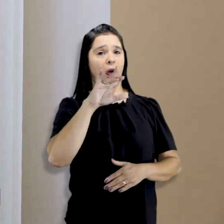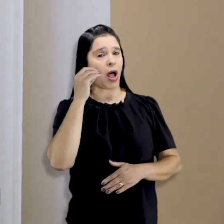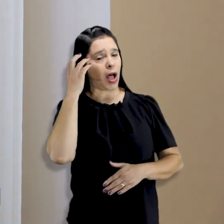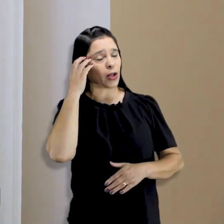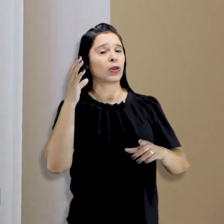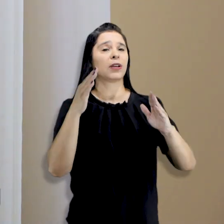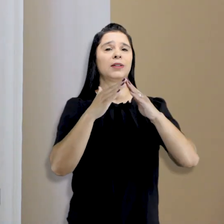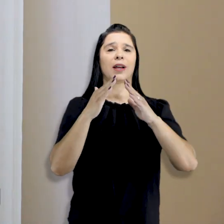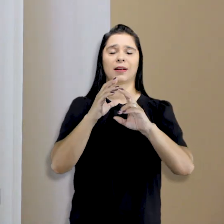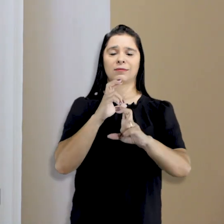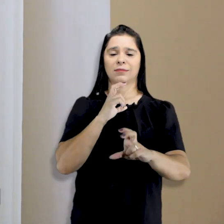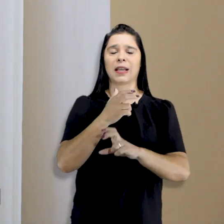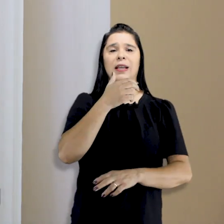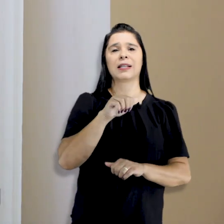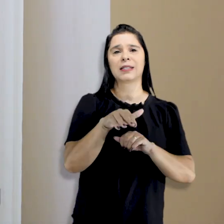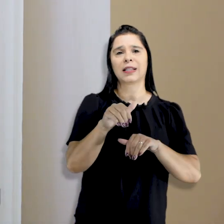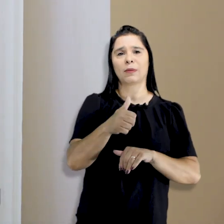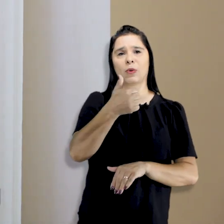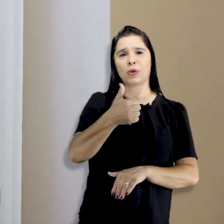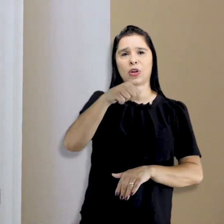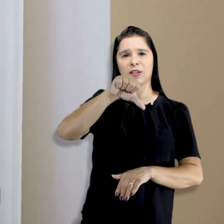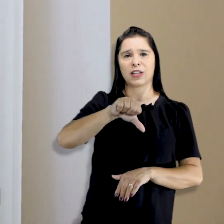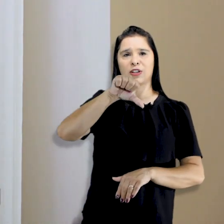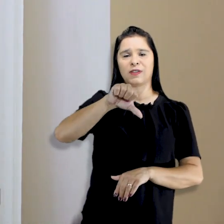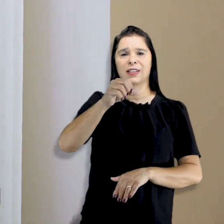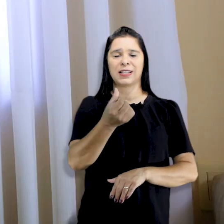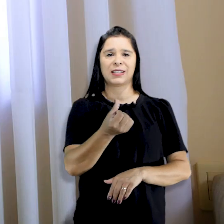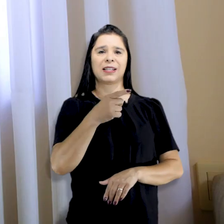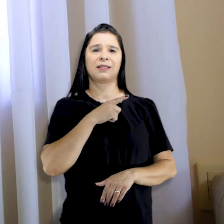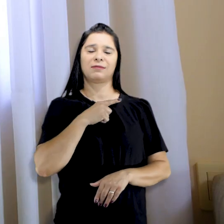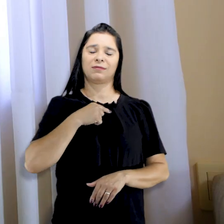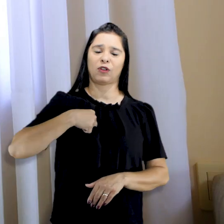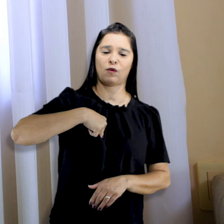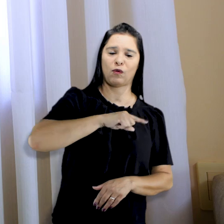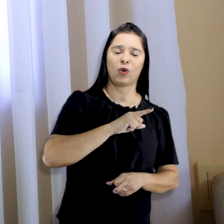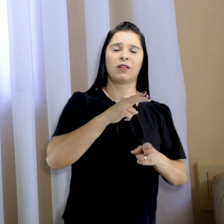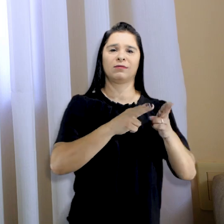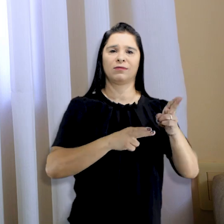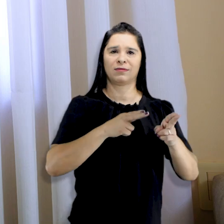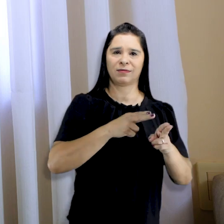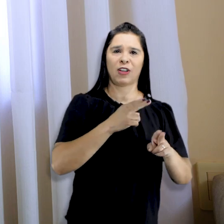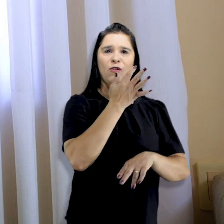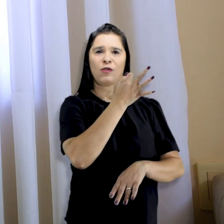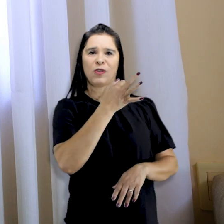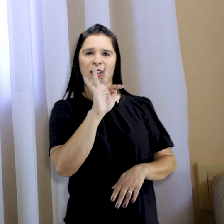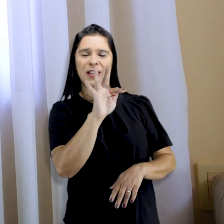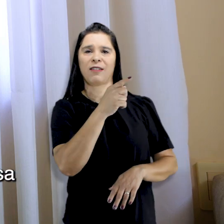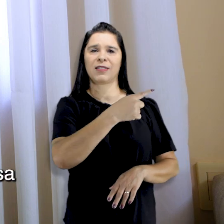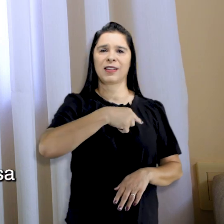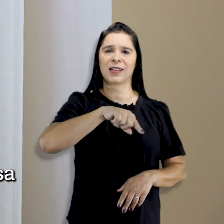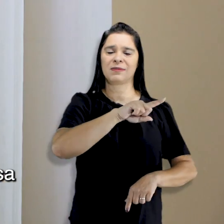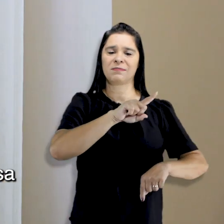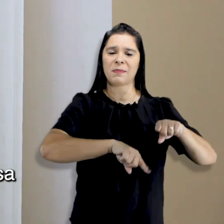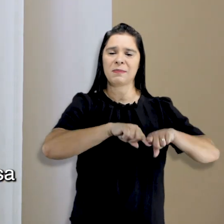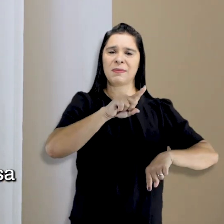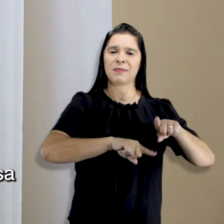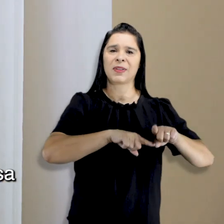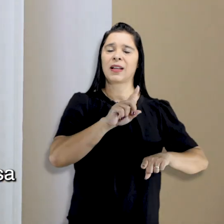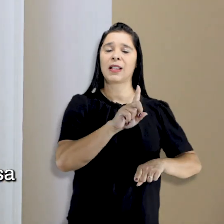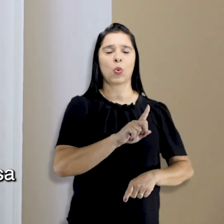setembro de 1996, eu estive na Rede Ferroviária Federal solicitando que esses equipamentos em desuso e